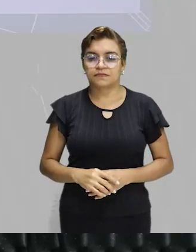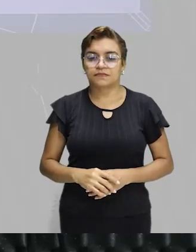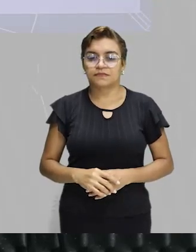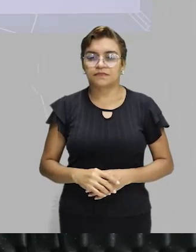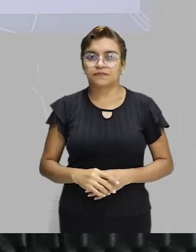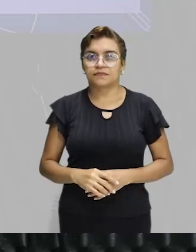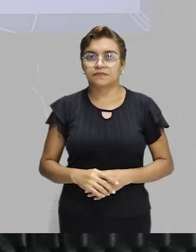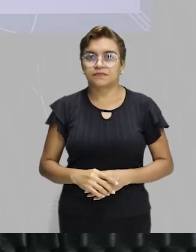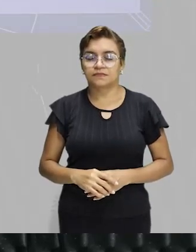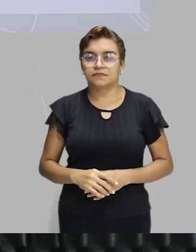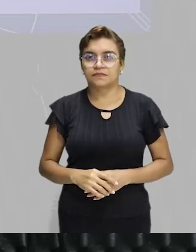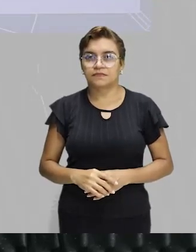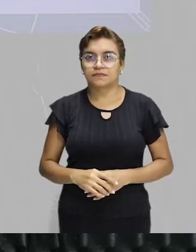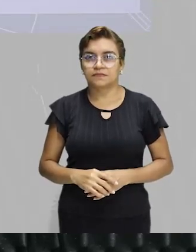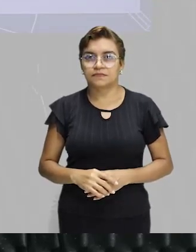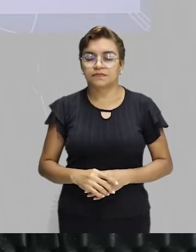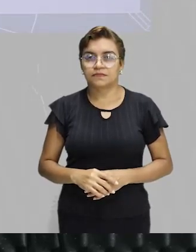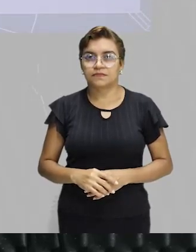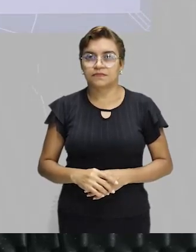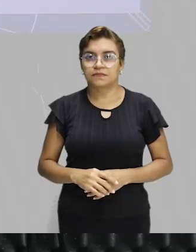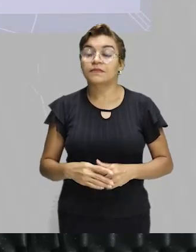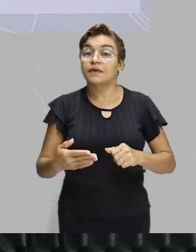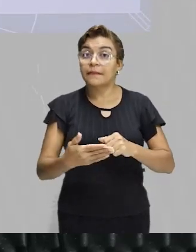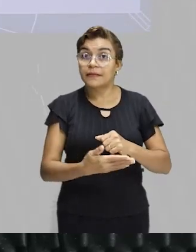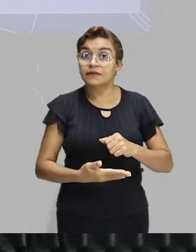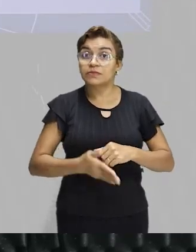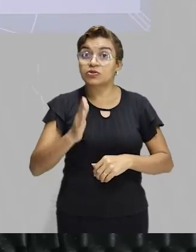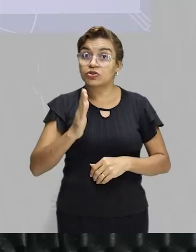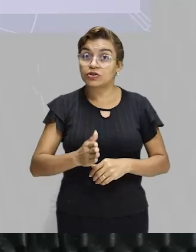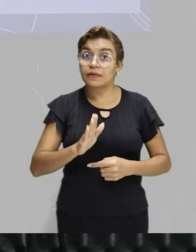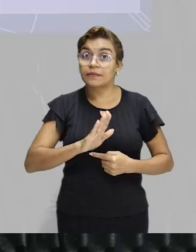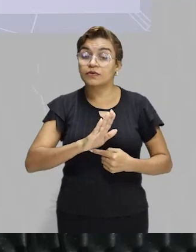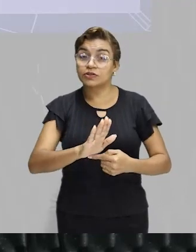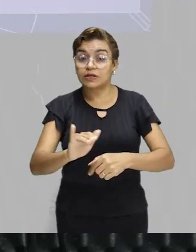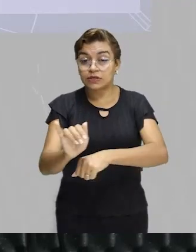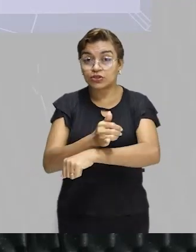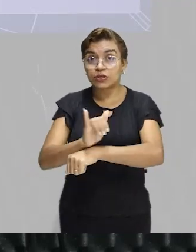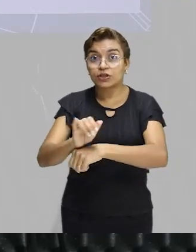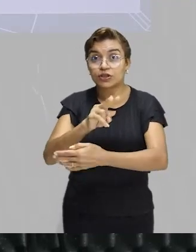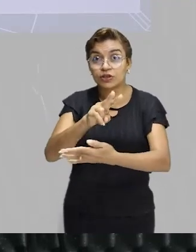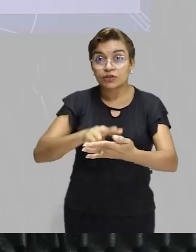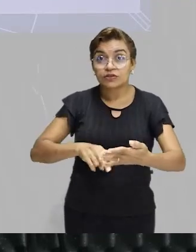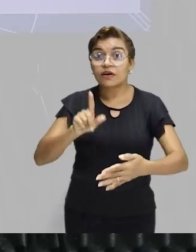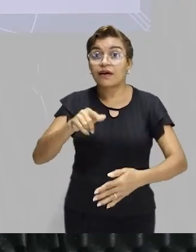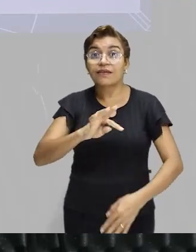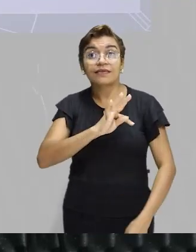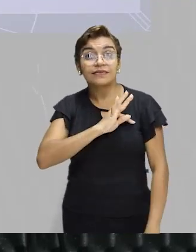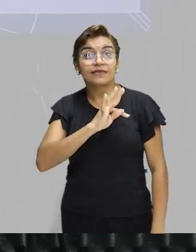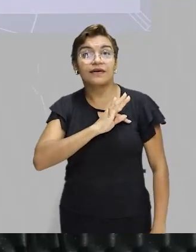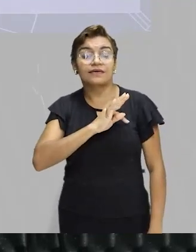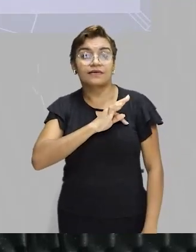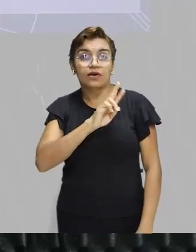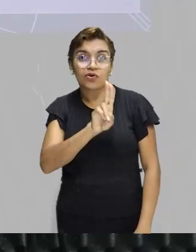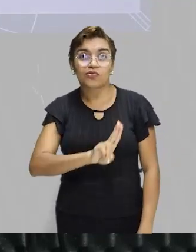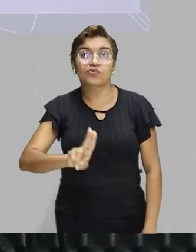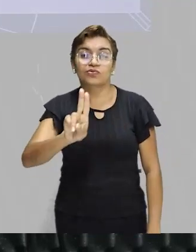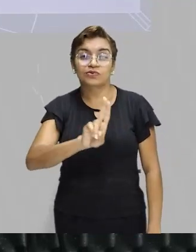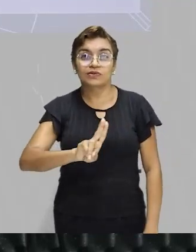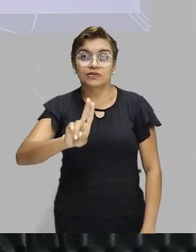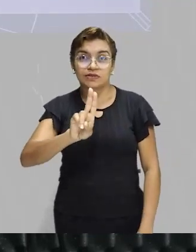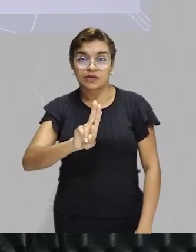foreign language. Basicamente, eu mencionei anteriormente para vocês, as estratégias de leitura são técnicas usadas